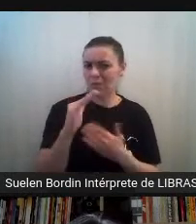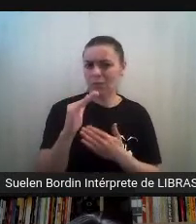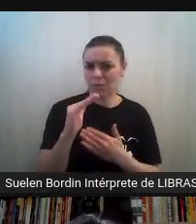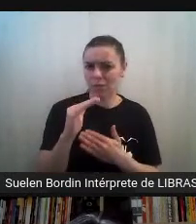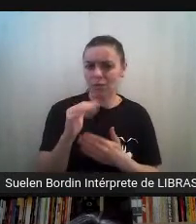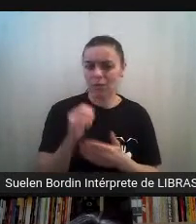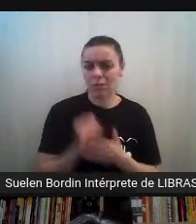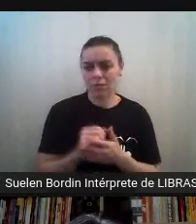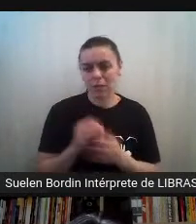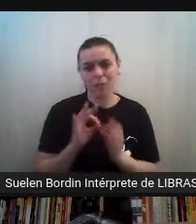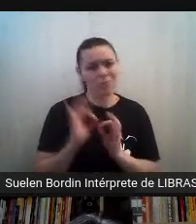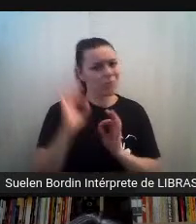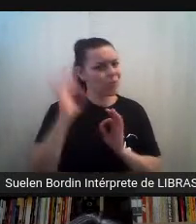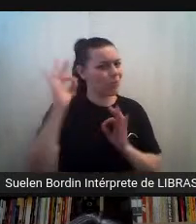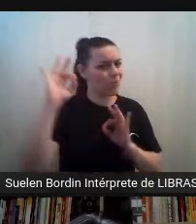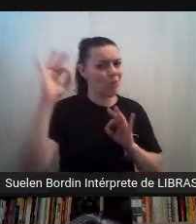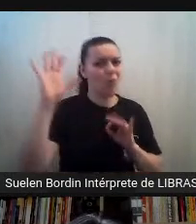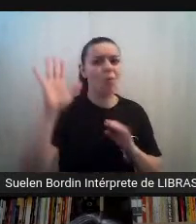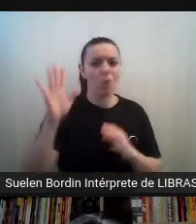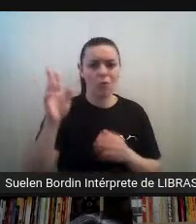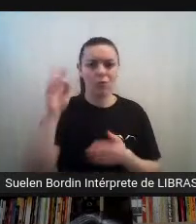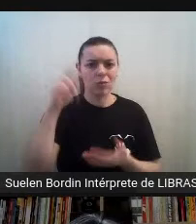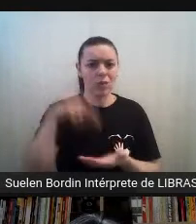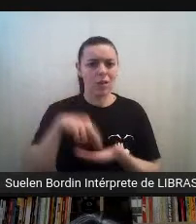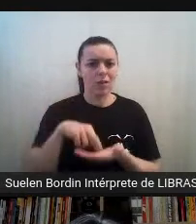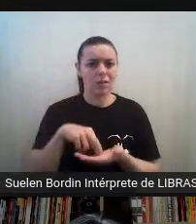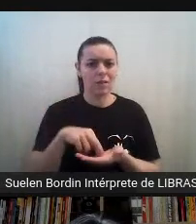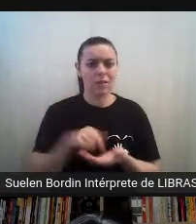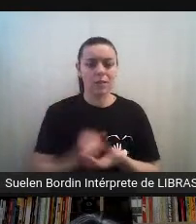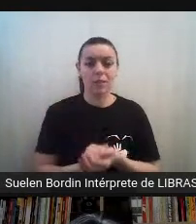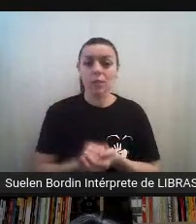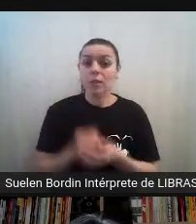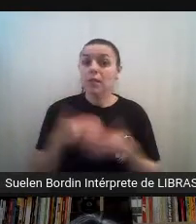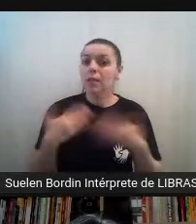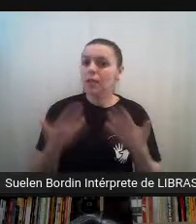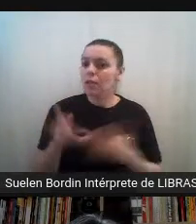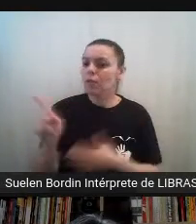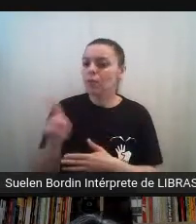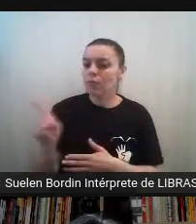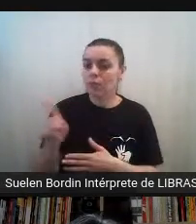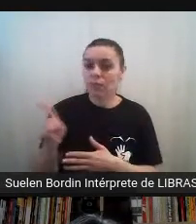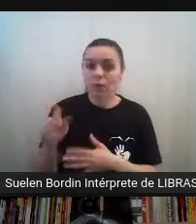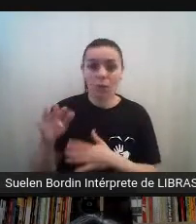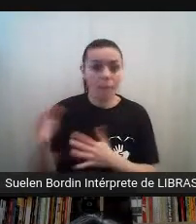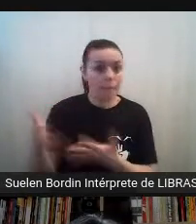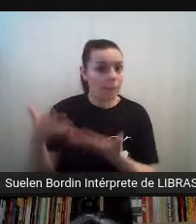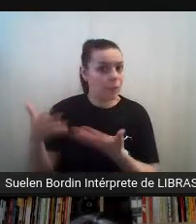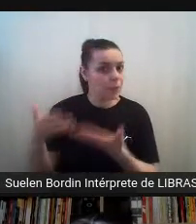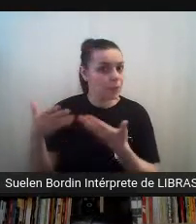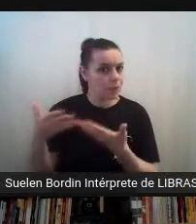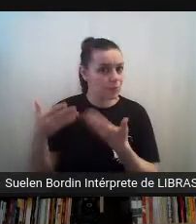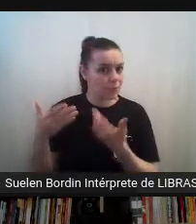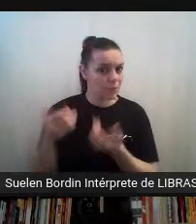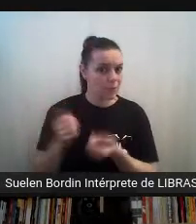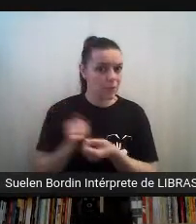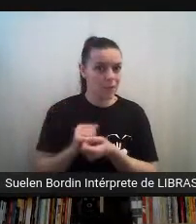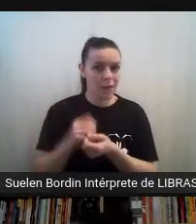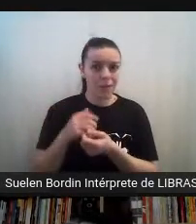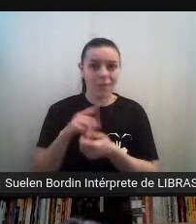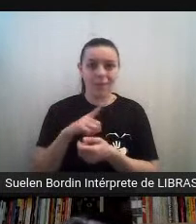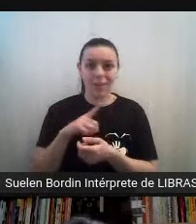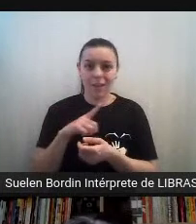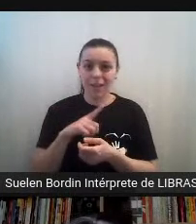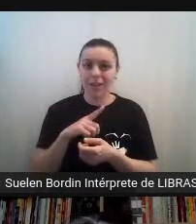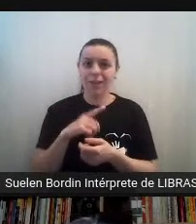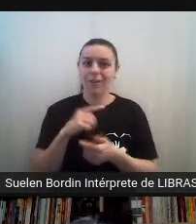distante. Então, eles foram fundamentais, e aí teve todo um trabalho emocional meu mesmo,